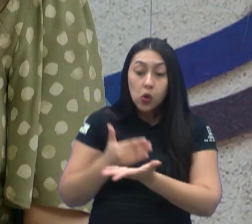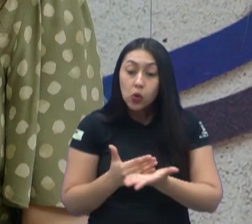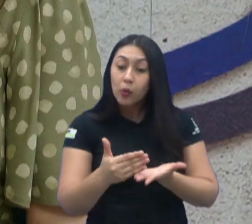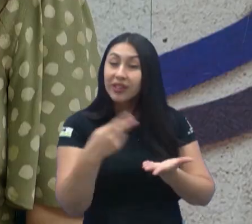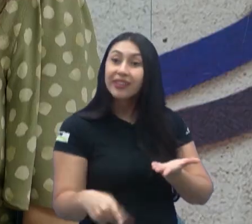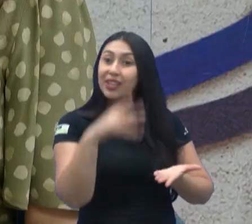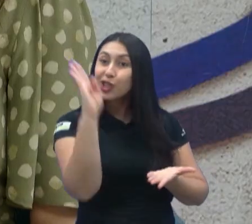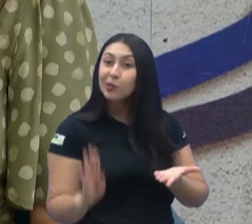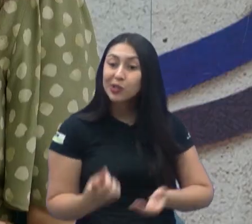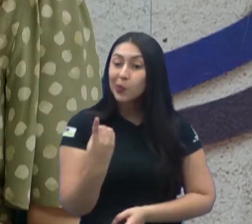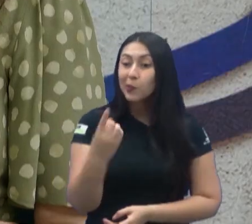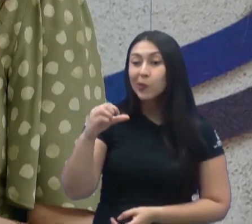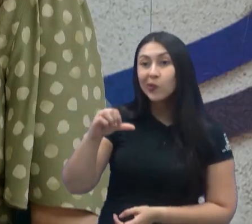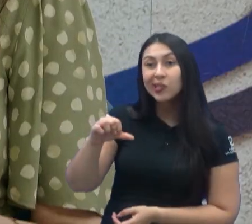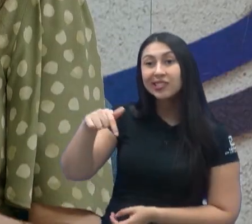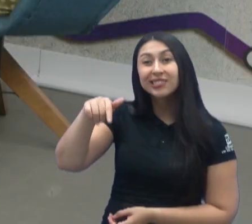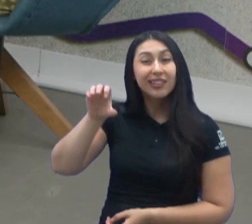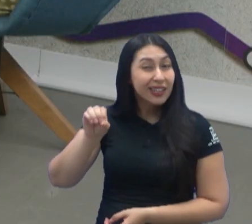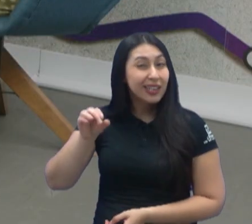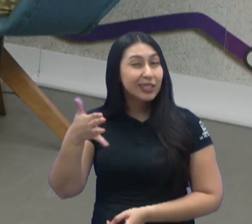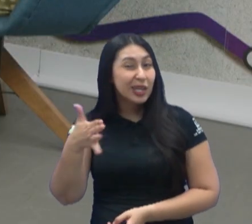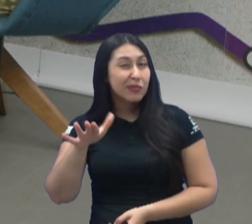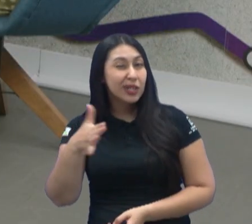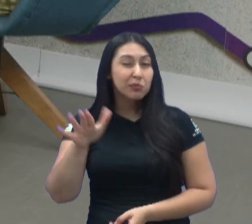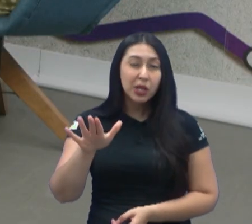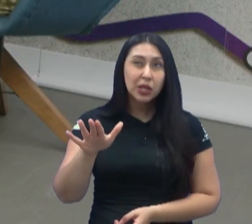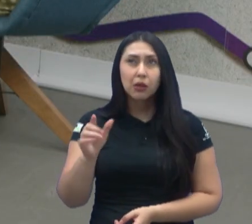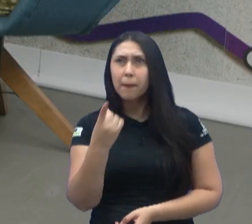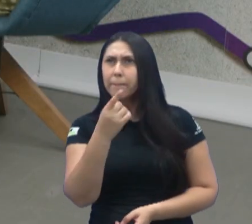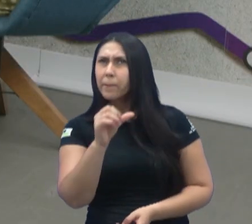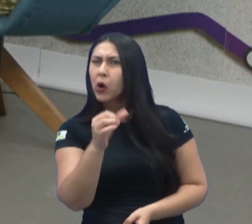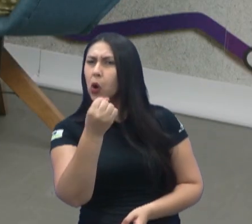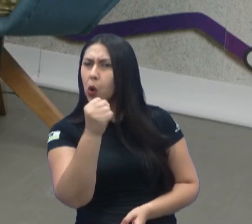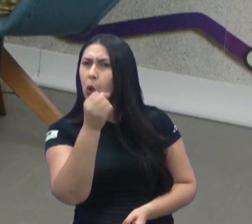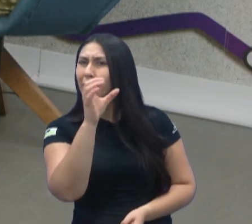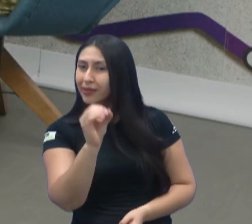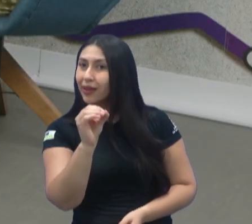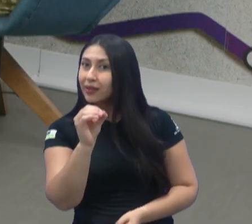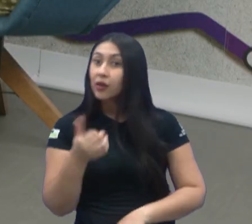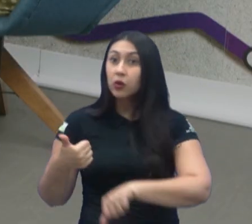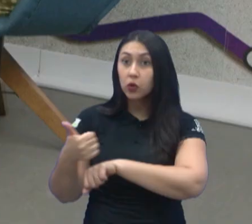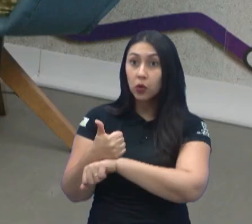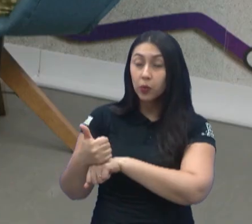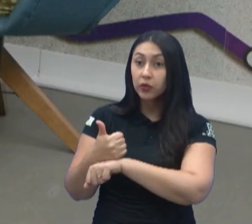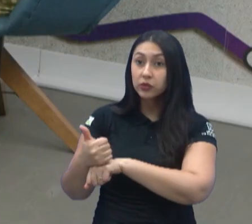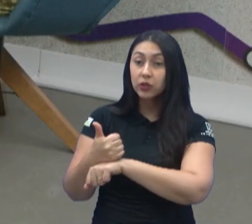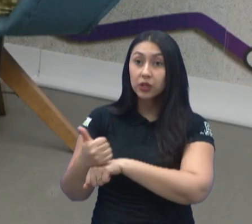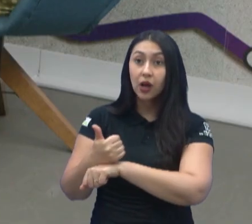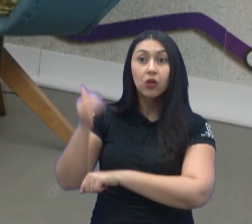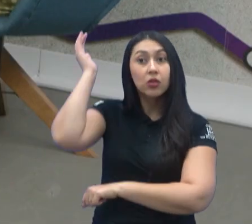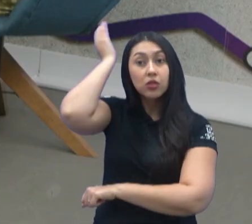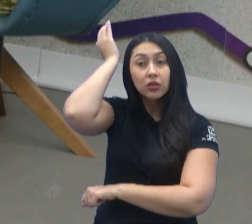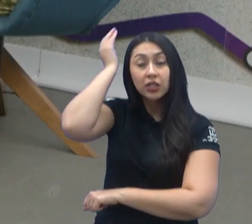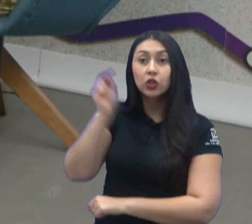em 1970, entre 1970 e 1980, com um profissional do SESC, né, o Marcelo